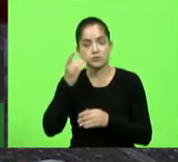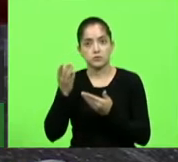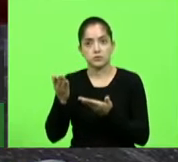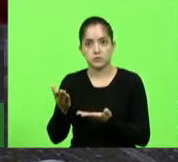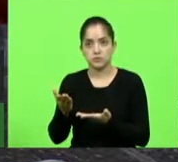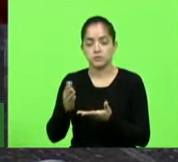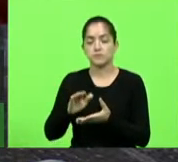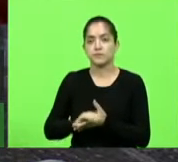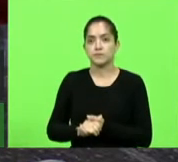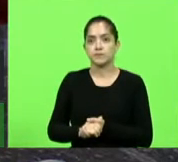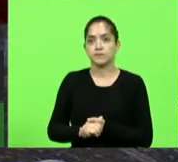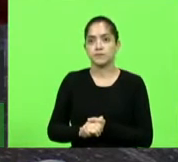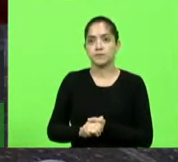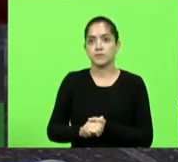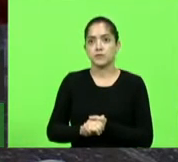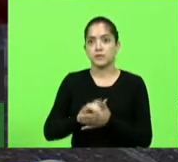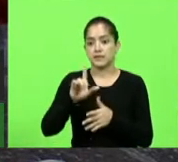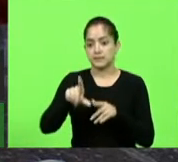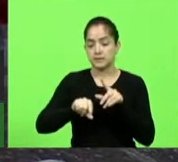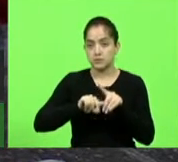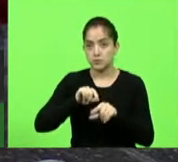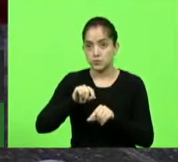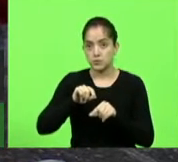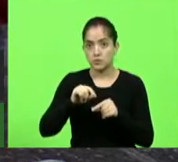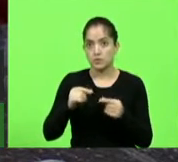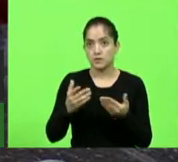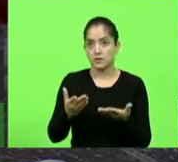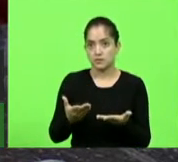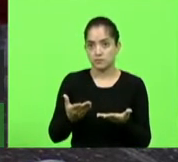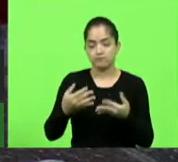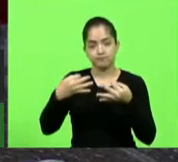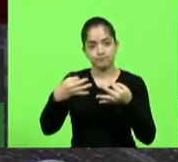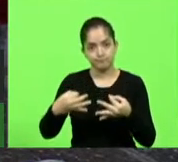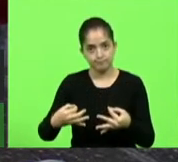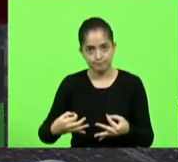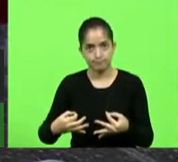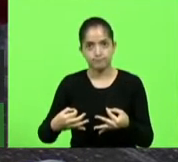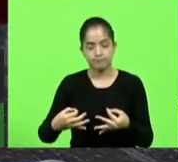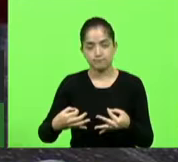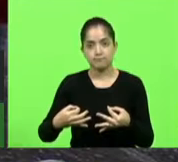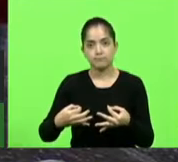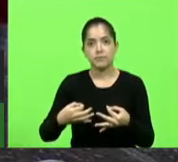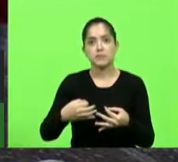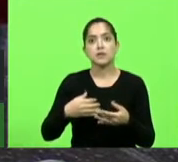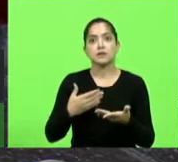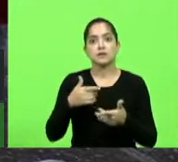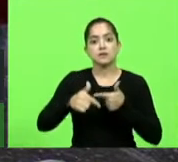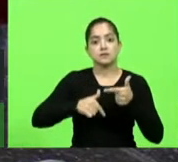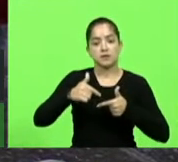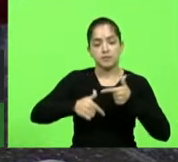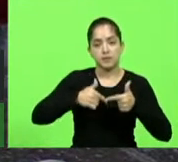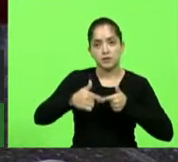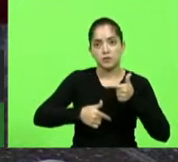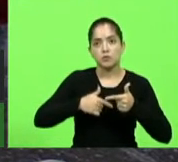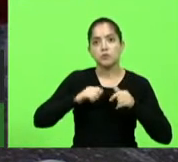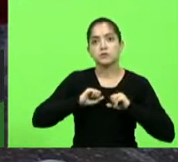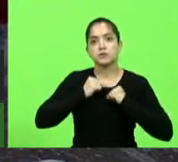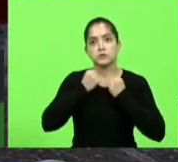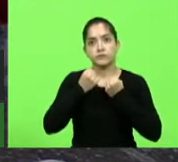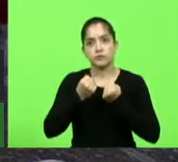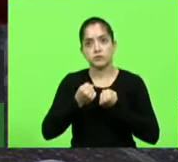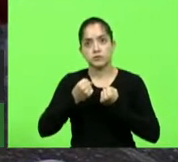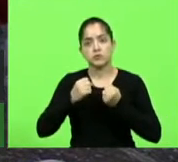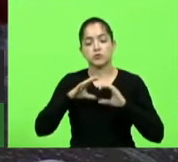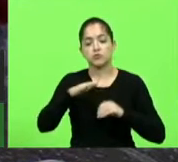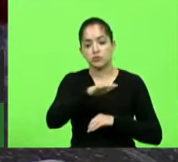por essa escolha e tão correta, por alguém que fez tanto por aquele município, e não só pelo município, e toda a